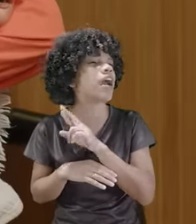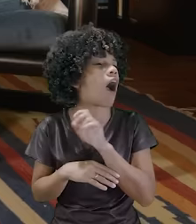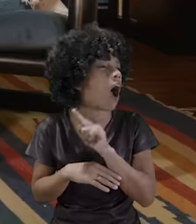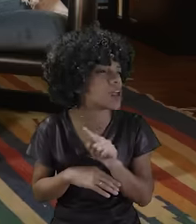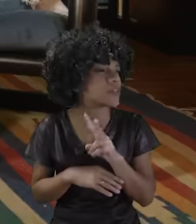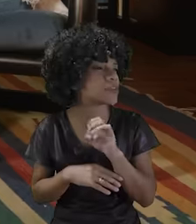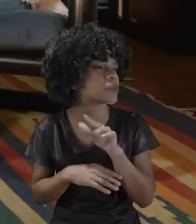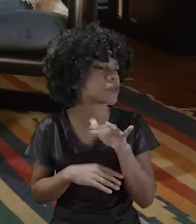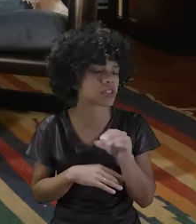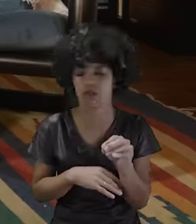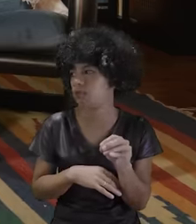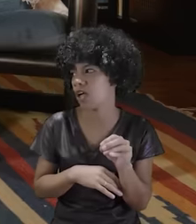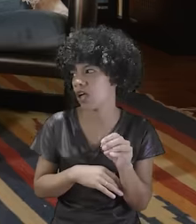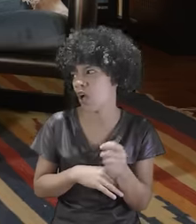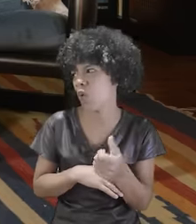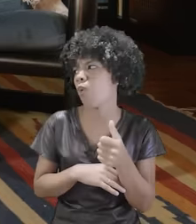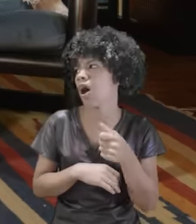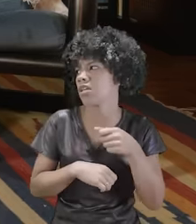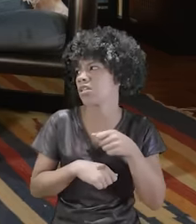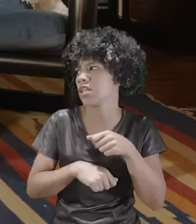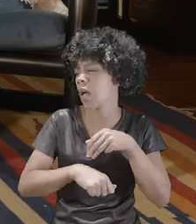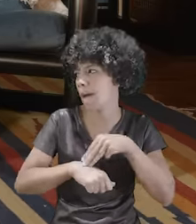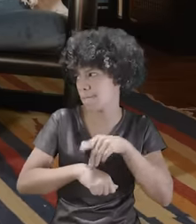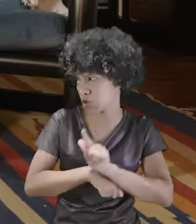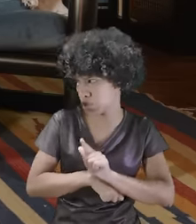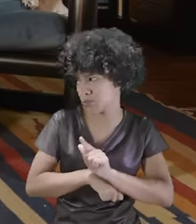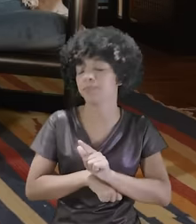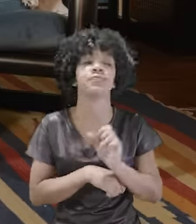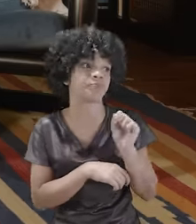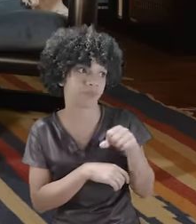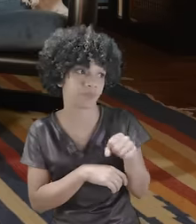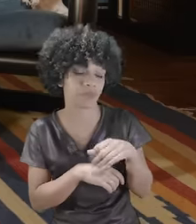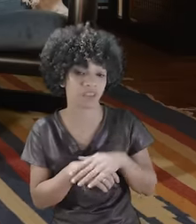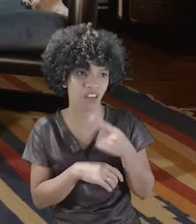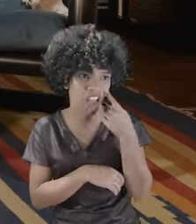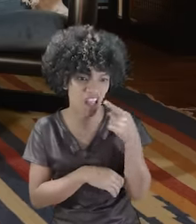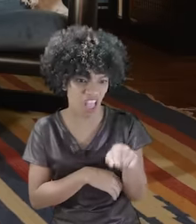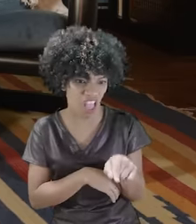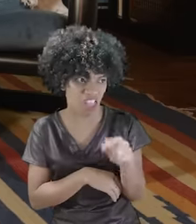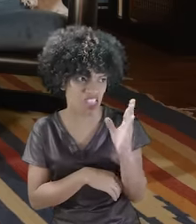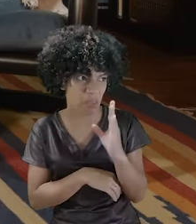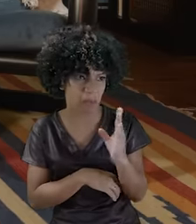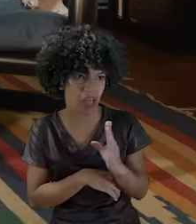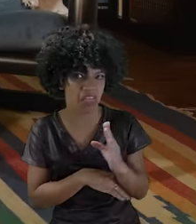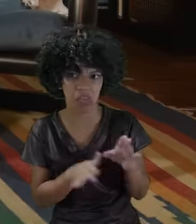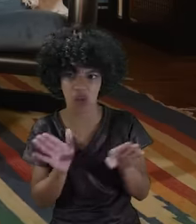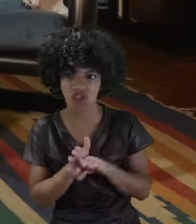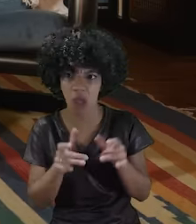Vasconcelos quase Mogi das Cruzes ali em aí quando eu cheguei e falei essa Brasil